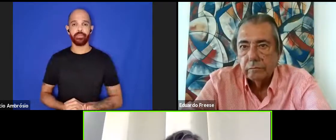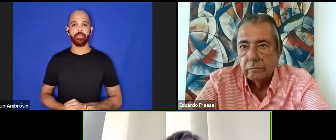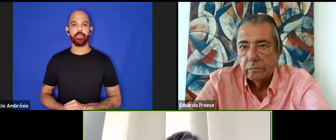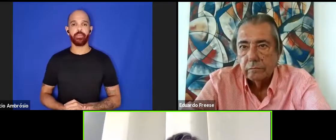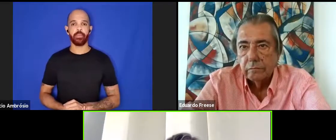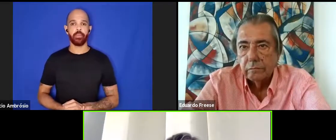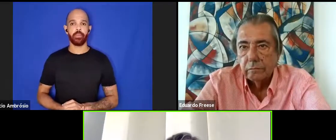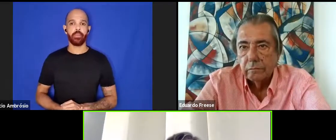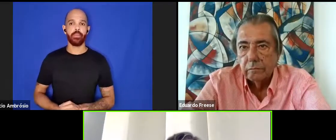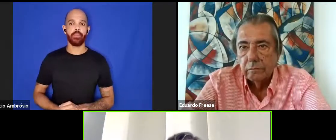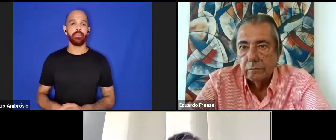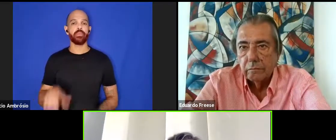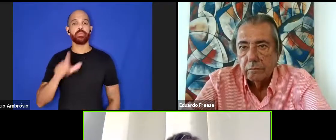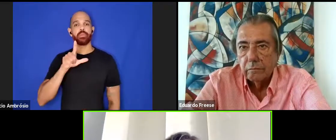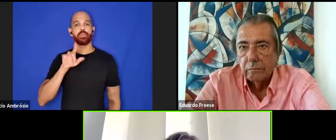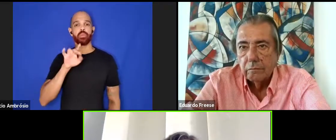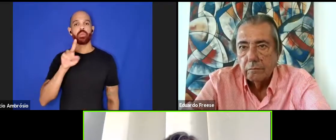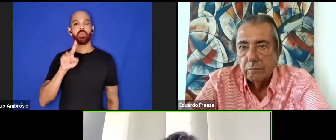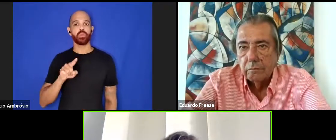Luiz Gris, grande